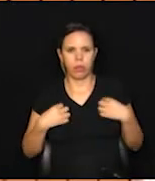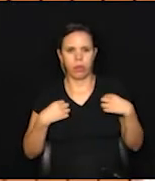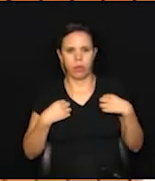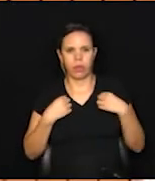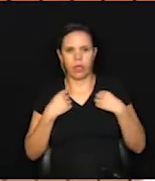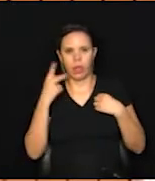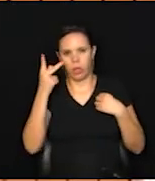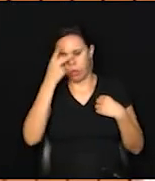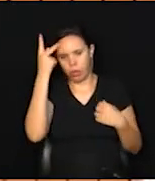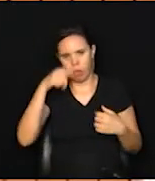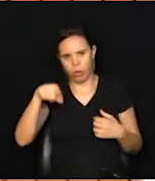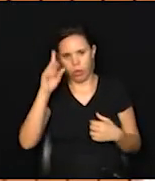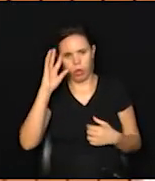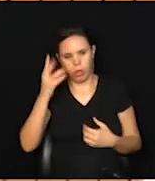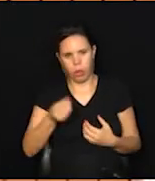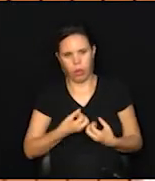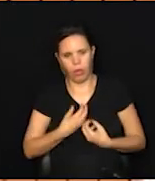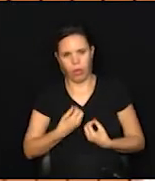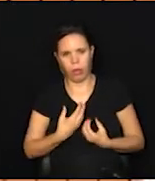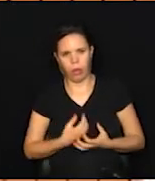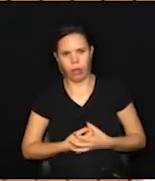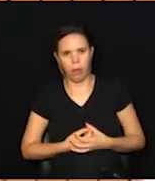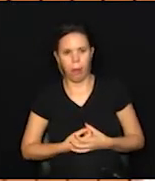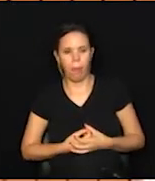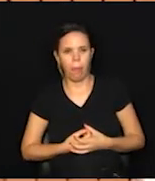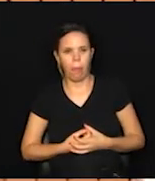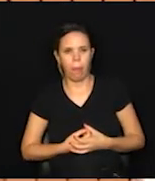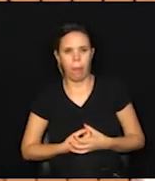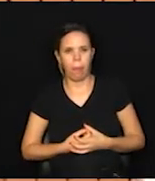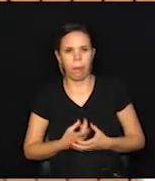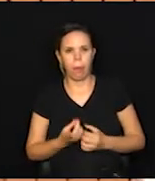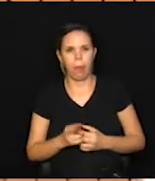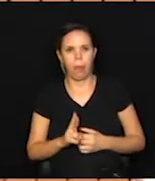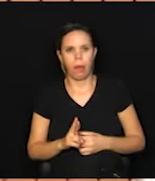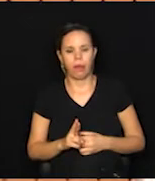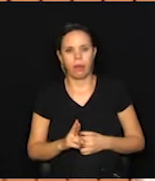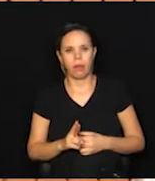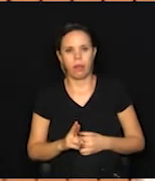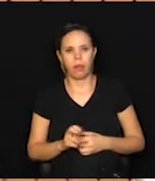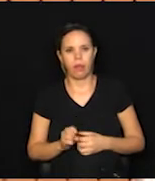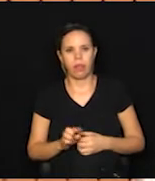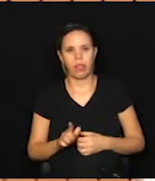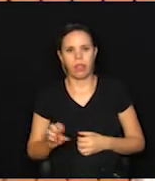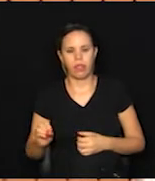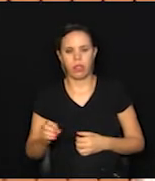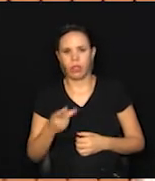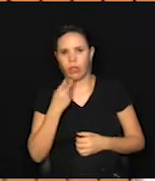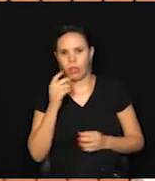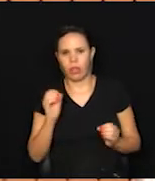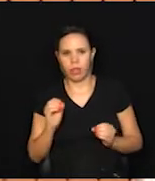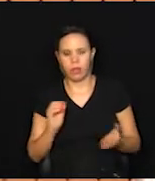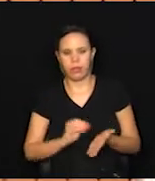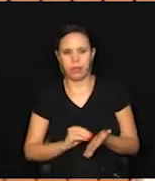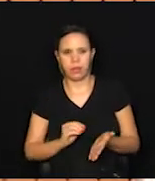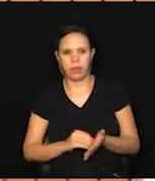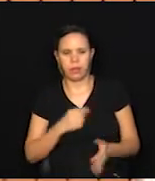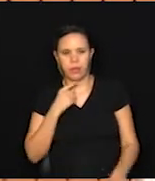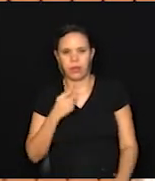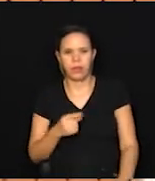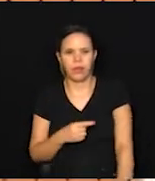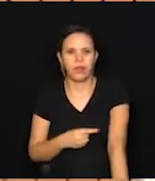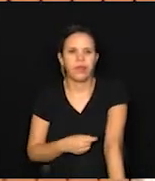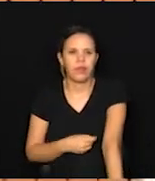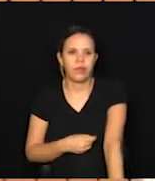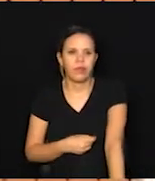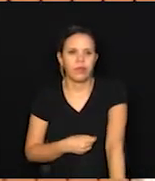população tenha aí algumas informações. E para o doutor Sérgio, para não ficar sem nenhum questionamento, doutor,